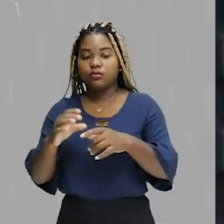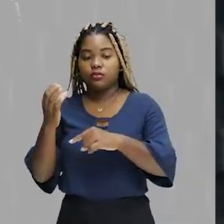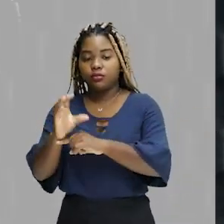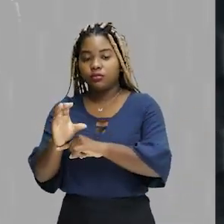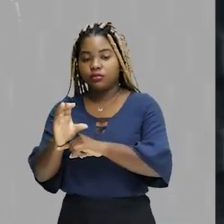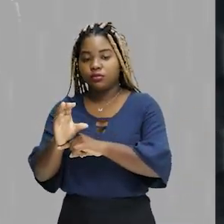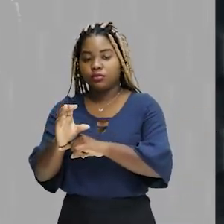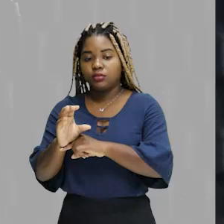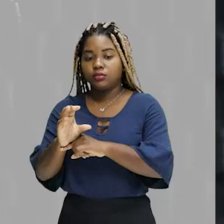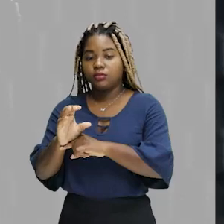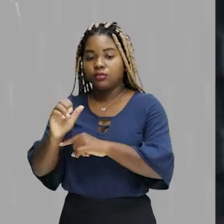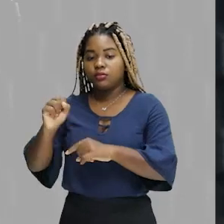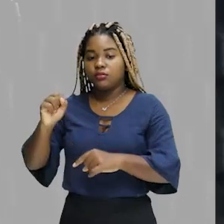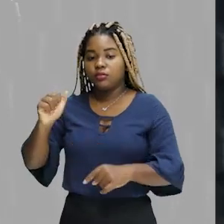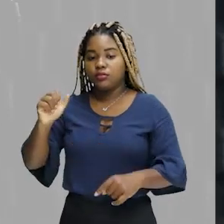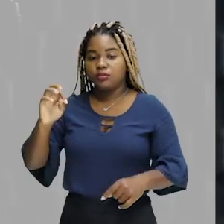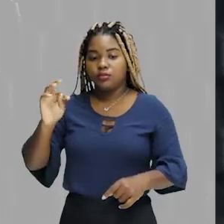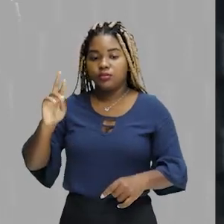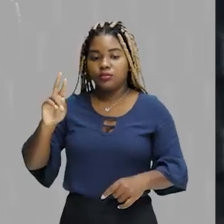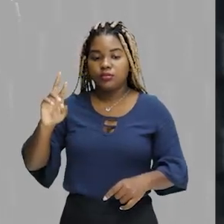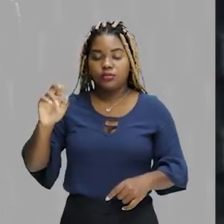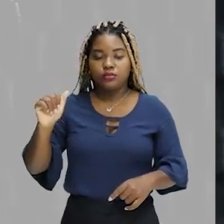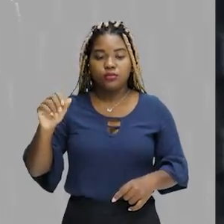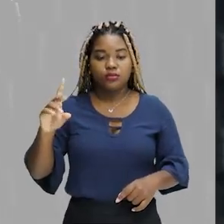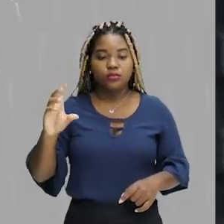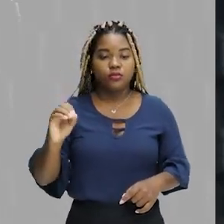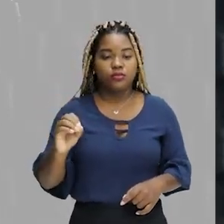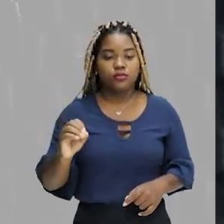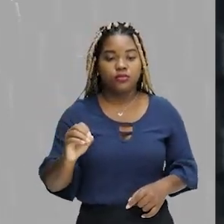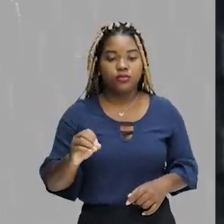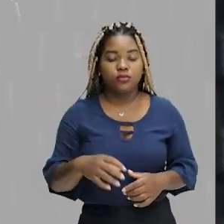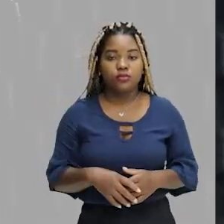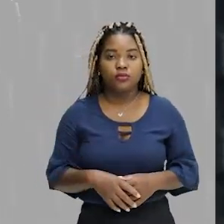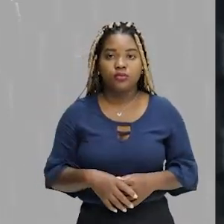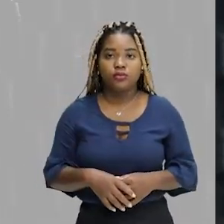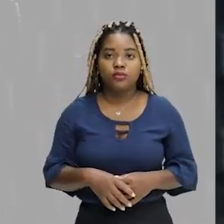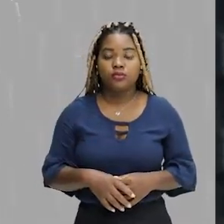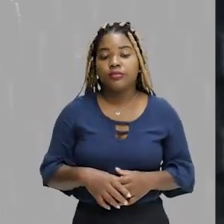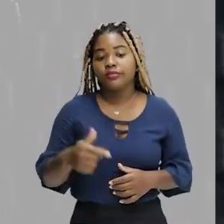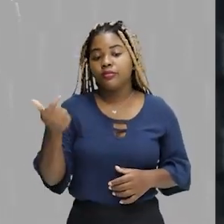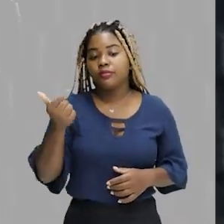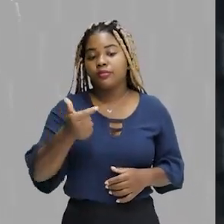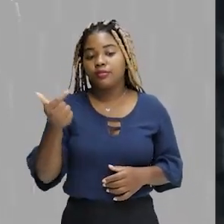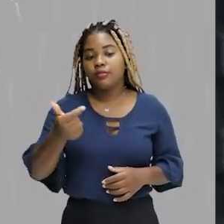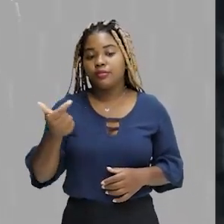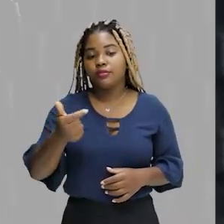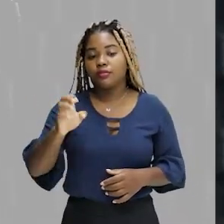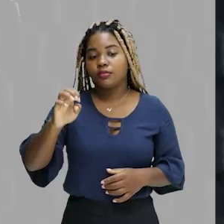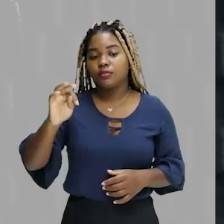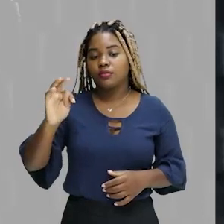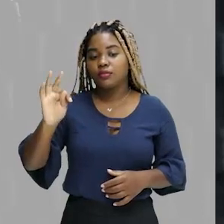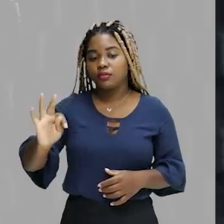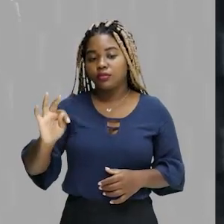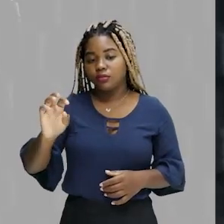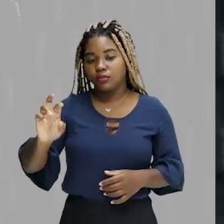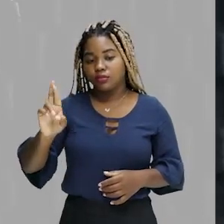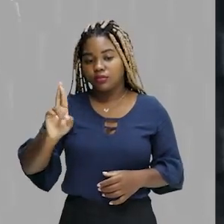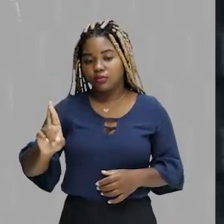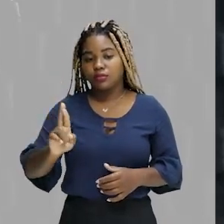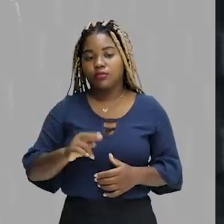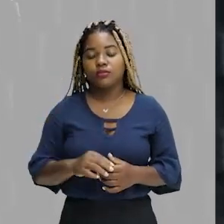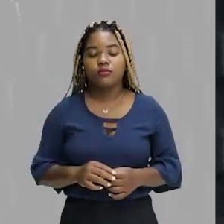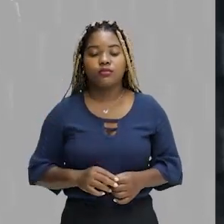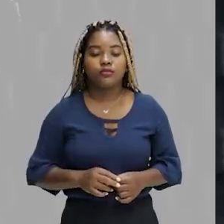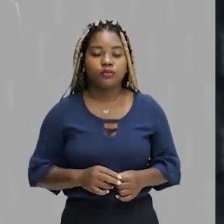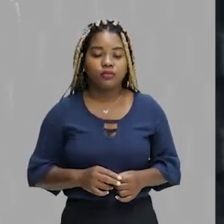carbono saturado. Então, o composto 1 é um álcool e o composto 2 é um éter.